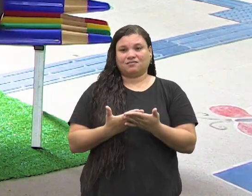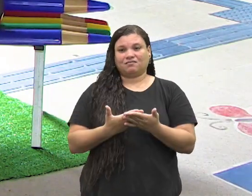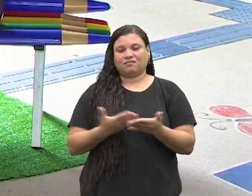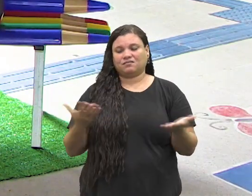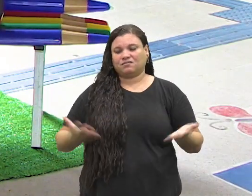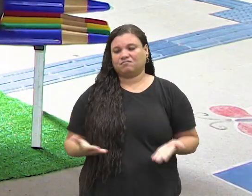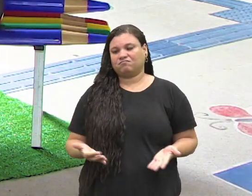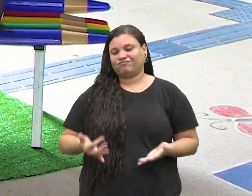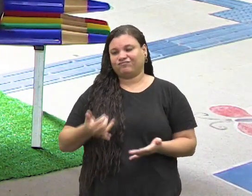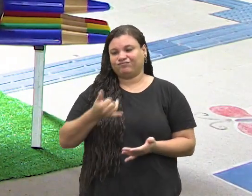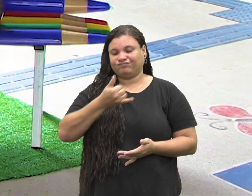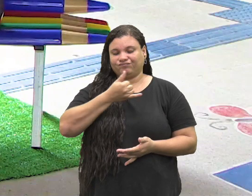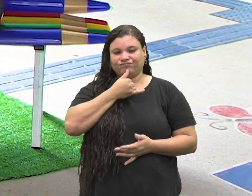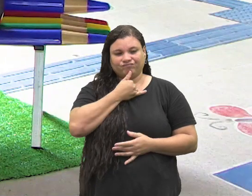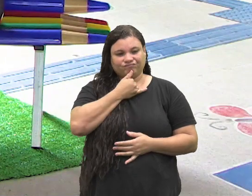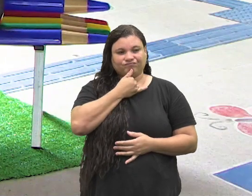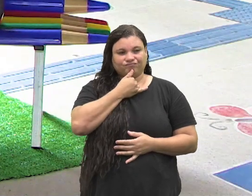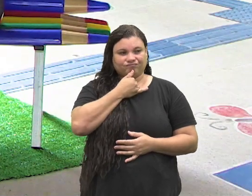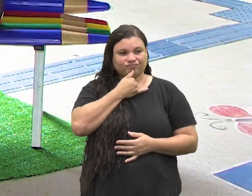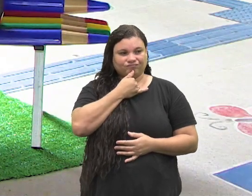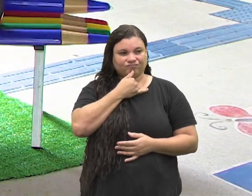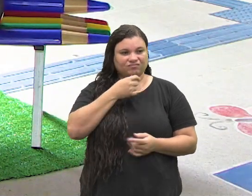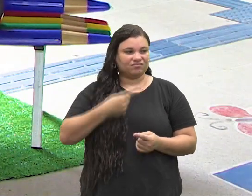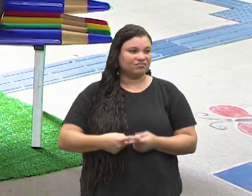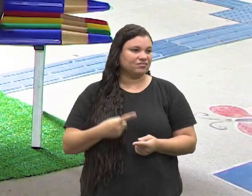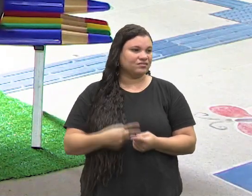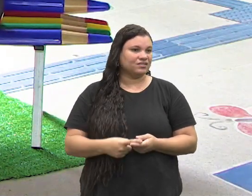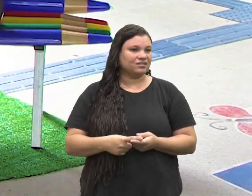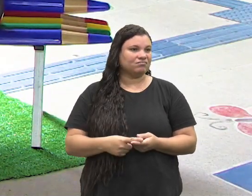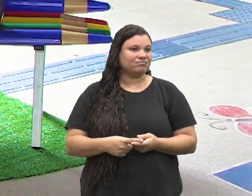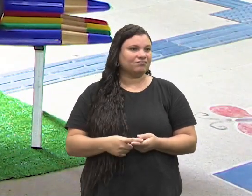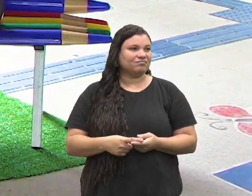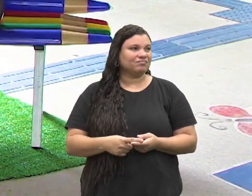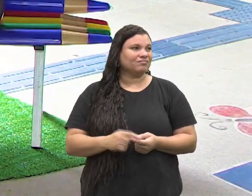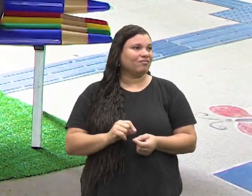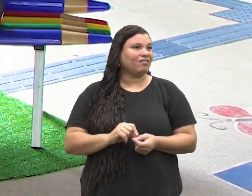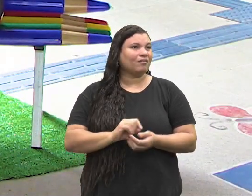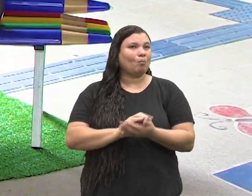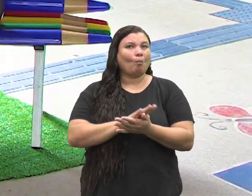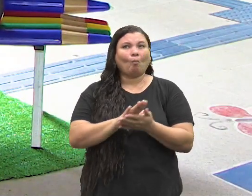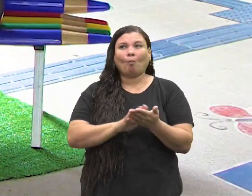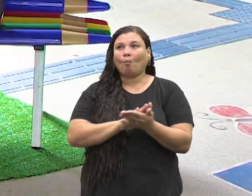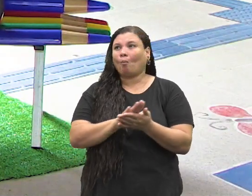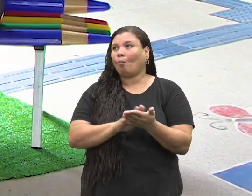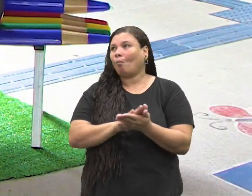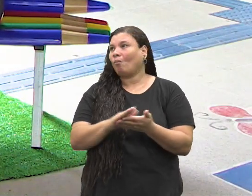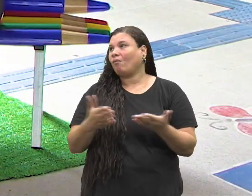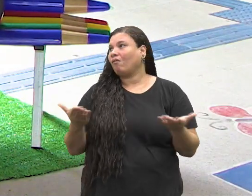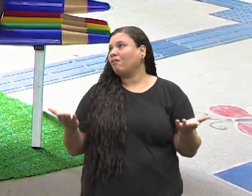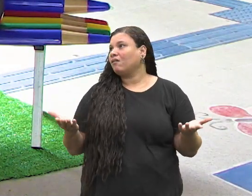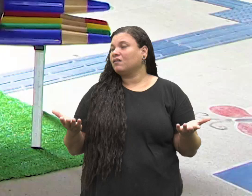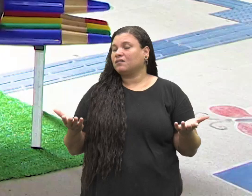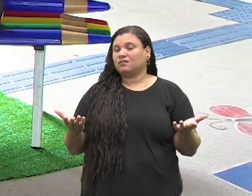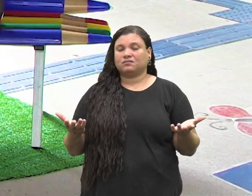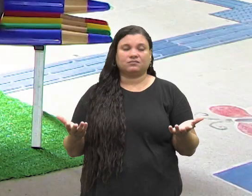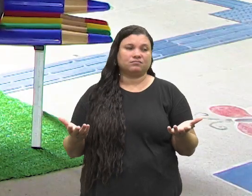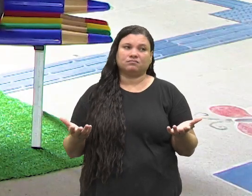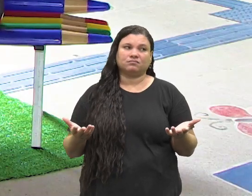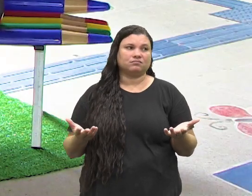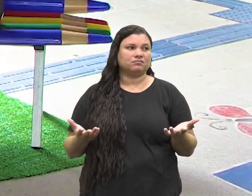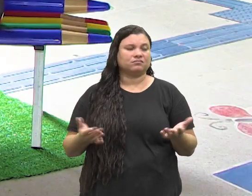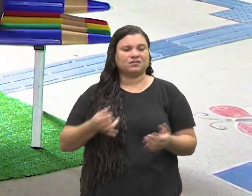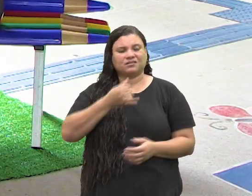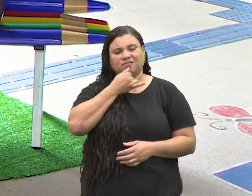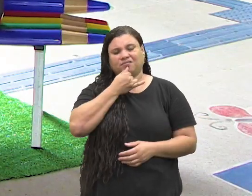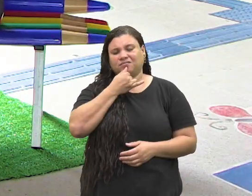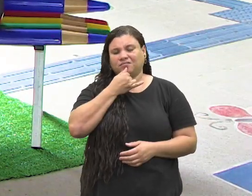para fazer. Fico aqui nessa tristeza. Lá a gente, todo momento a gente estava fazendo